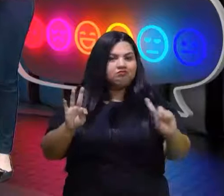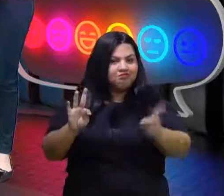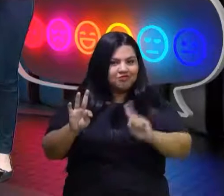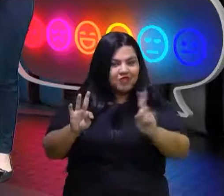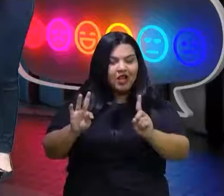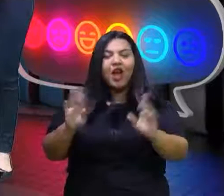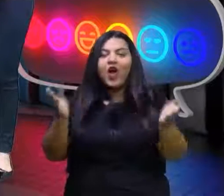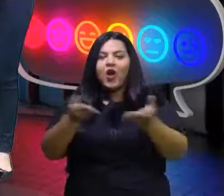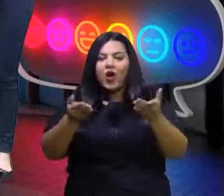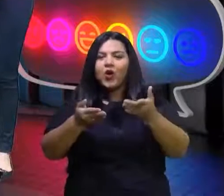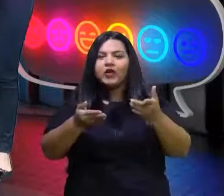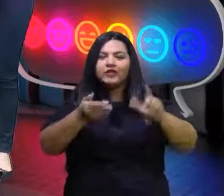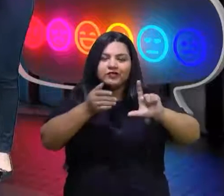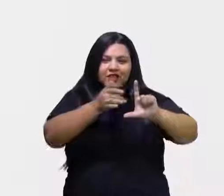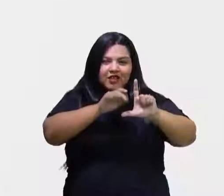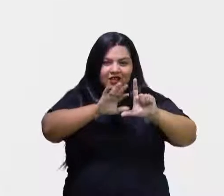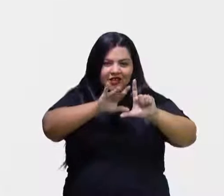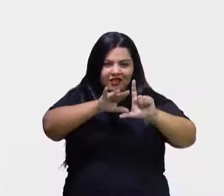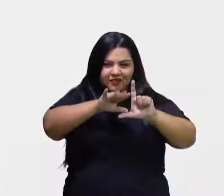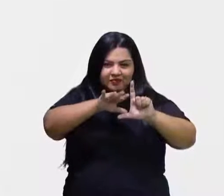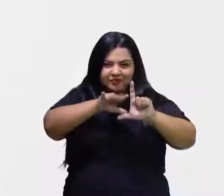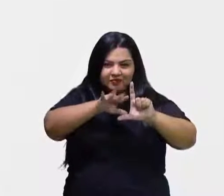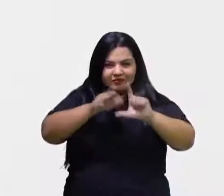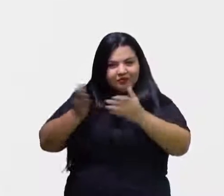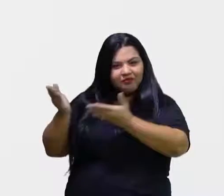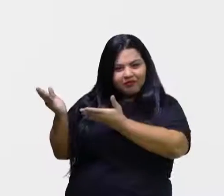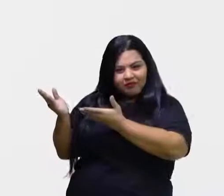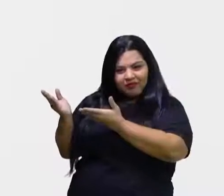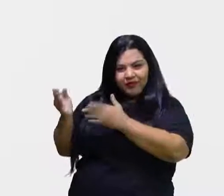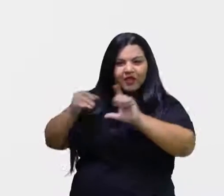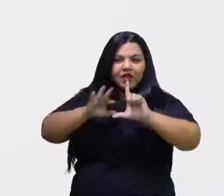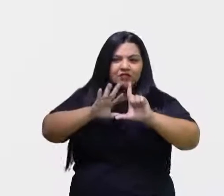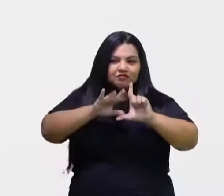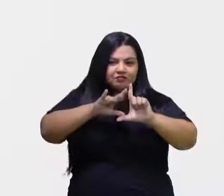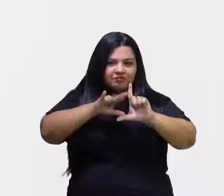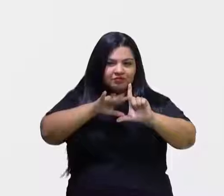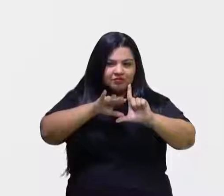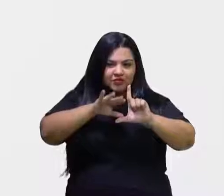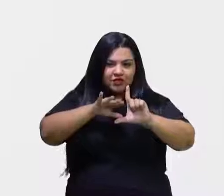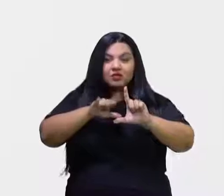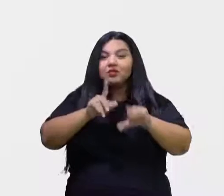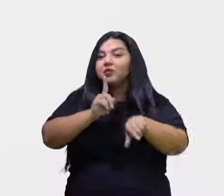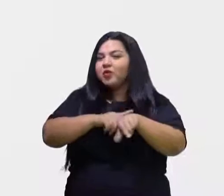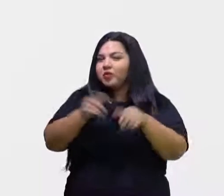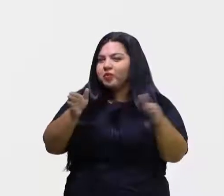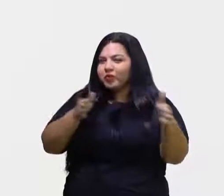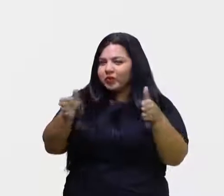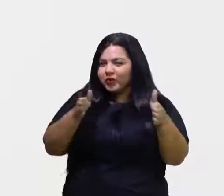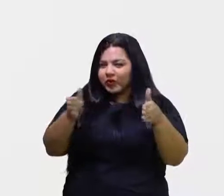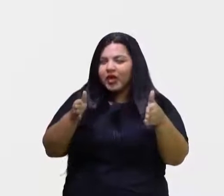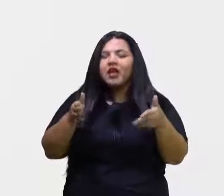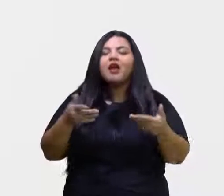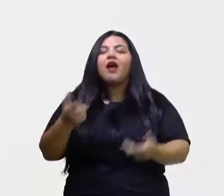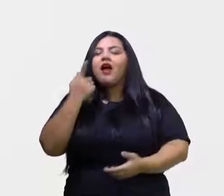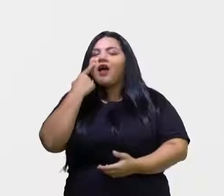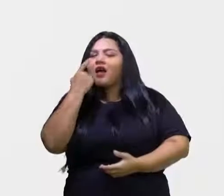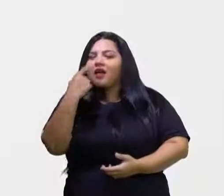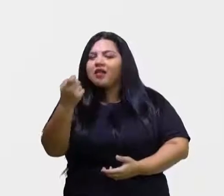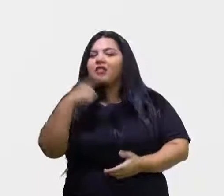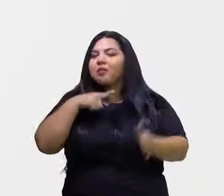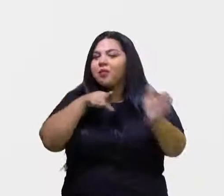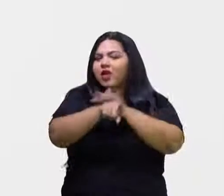agora um código QR Code, vamos colocar aí na nossa cartela, nesse momento de quiz, olha só que interessante. A gente tem